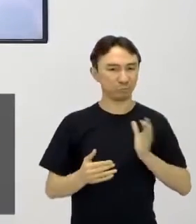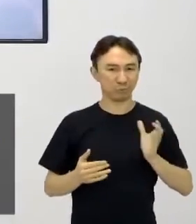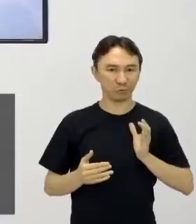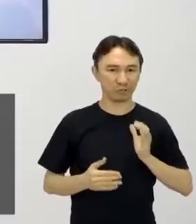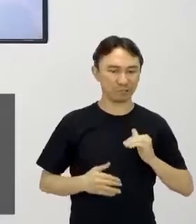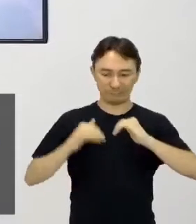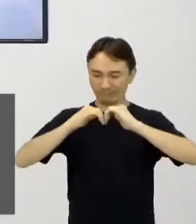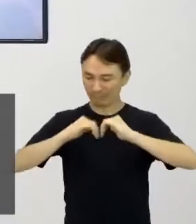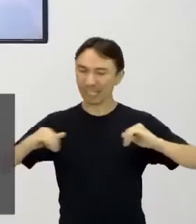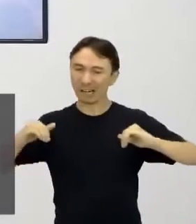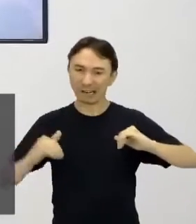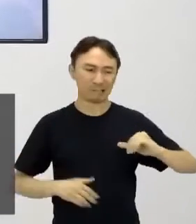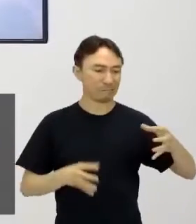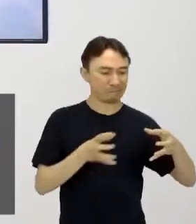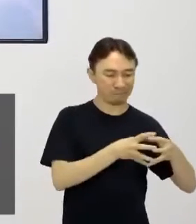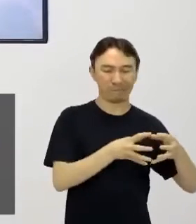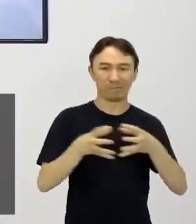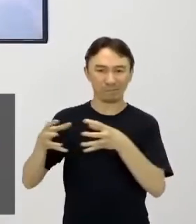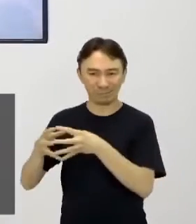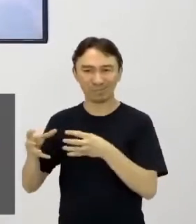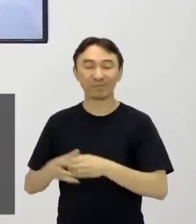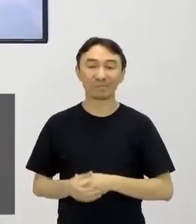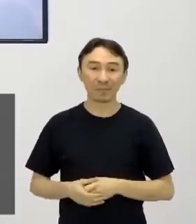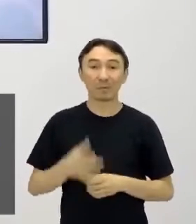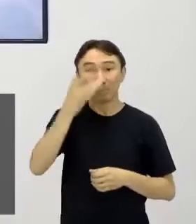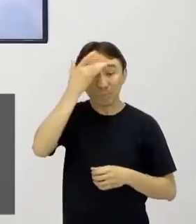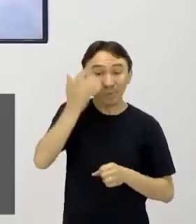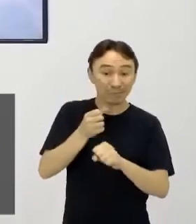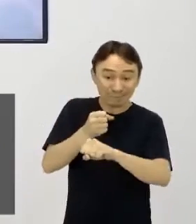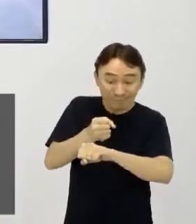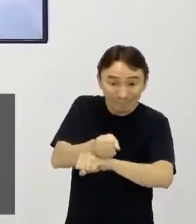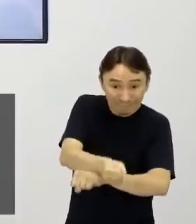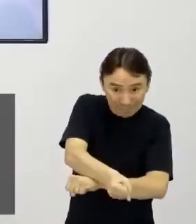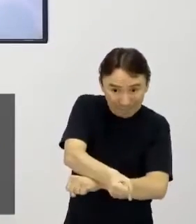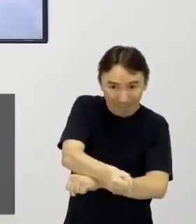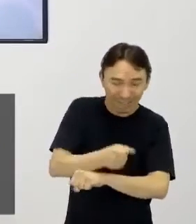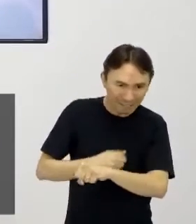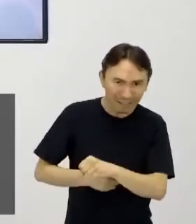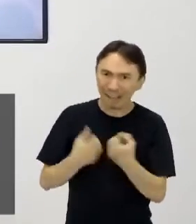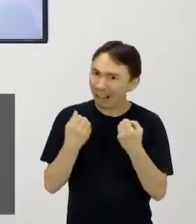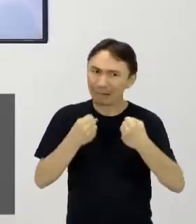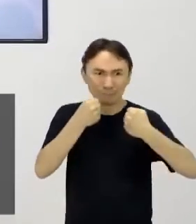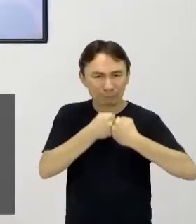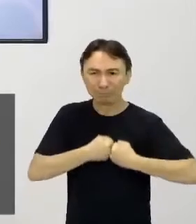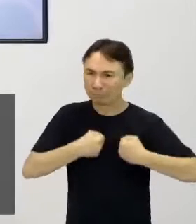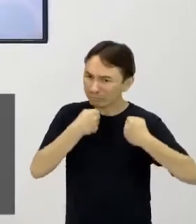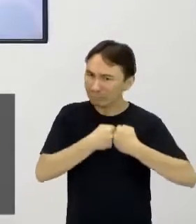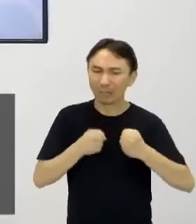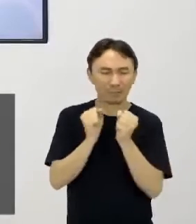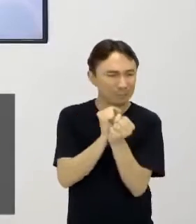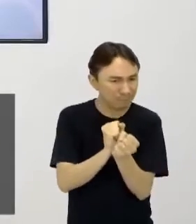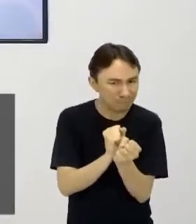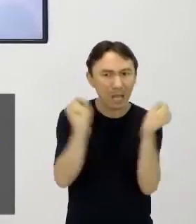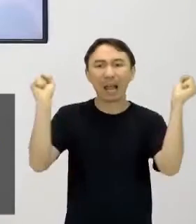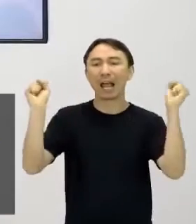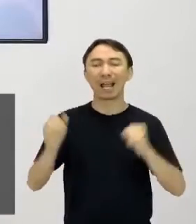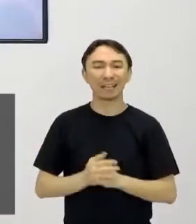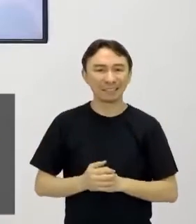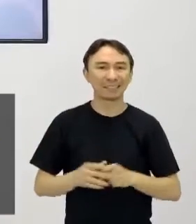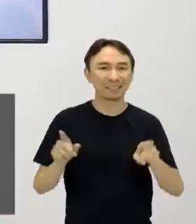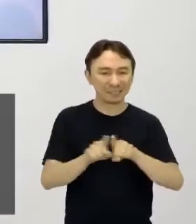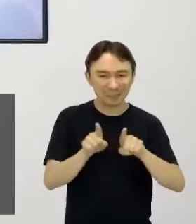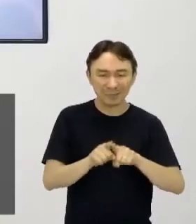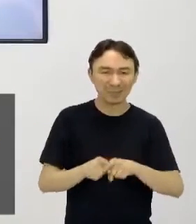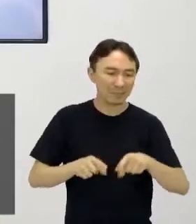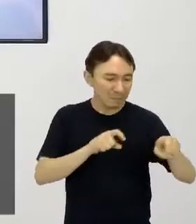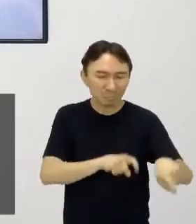escravizados lutando pela sua liberdade, nós temos os camponeses lutando pela terra, nós temos a parte comercial,